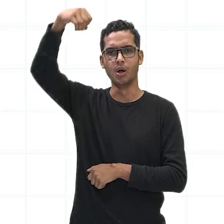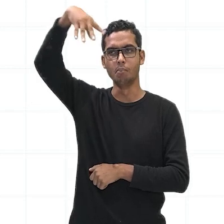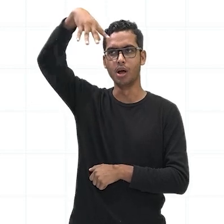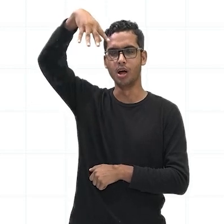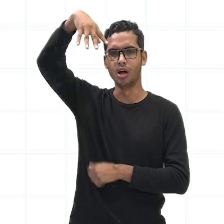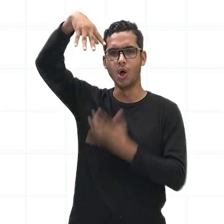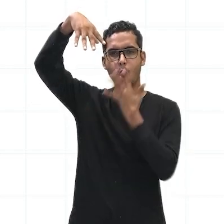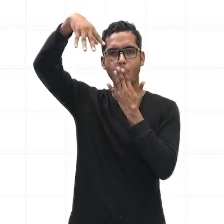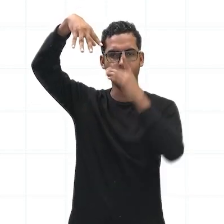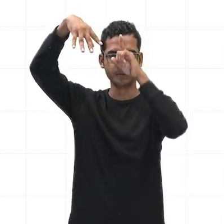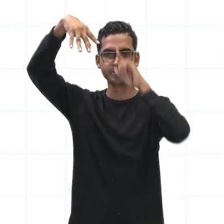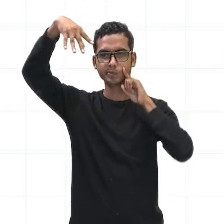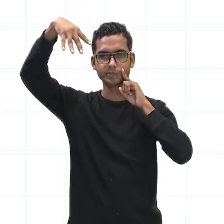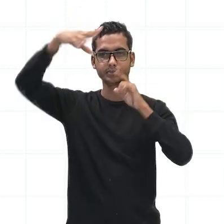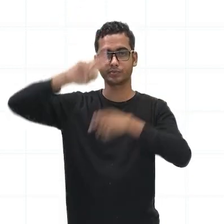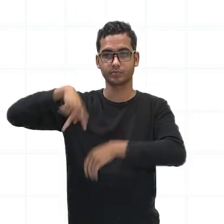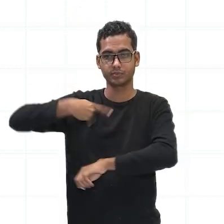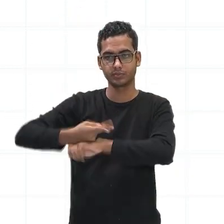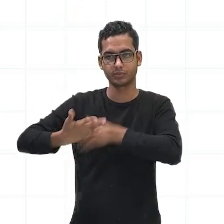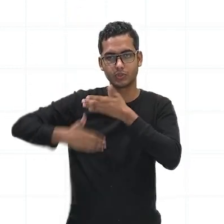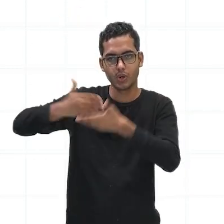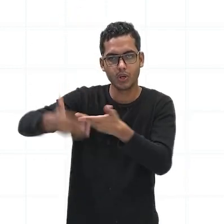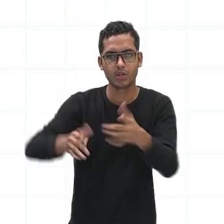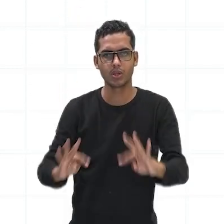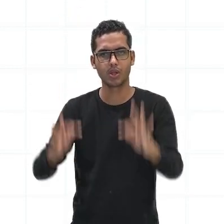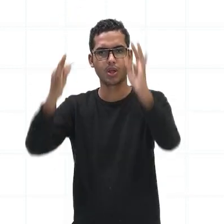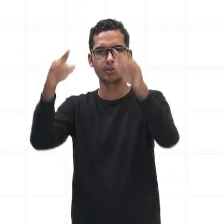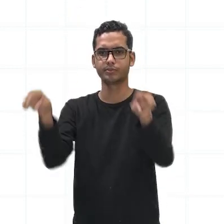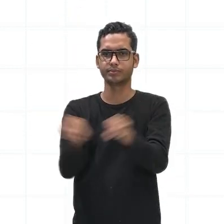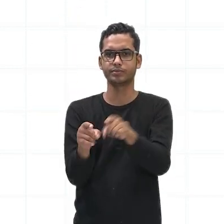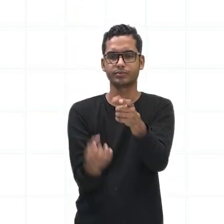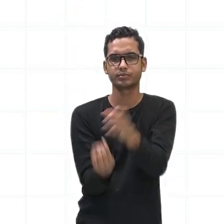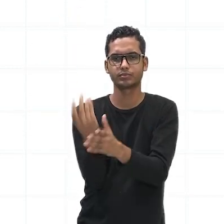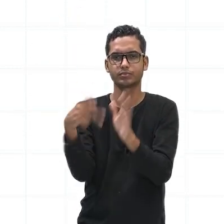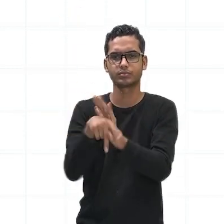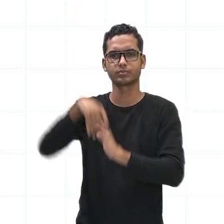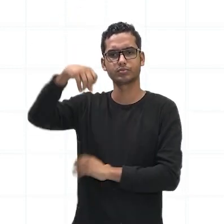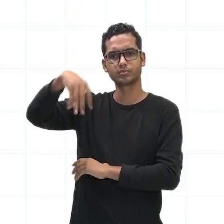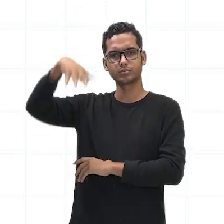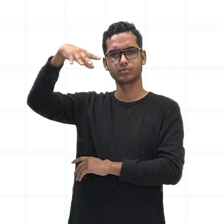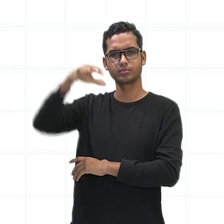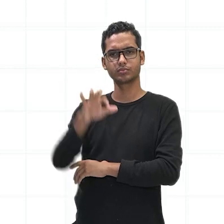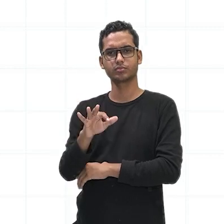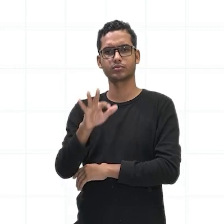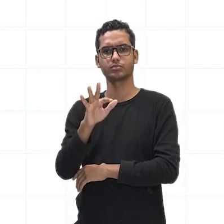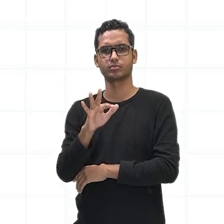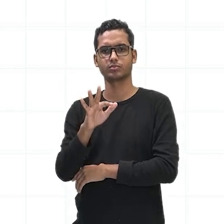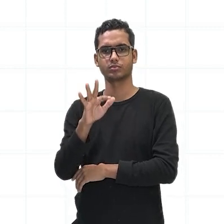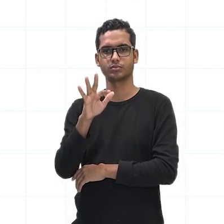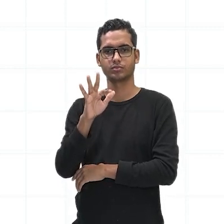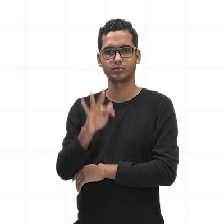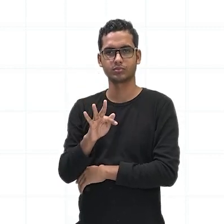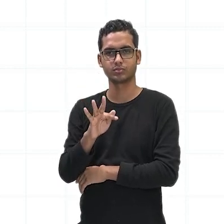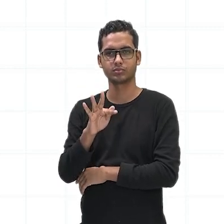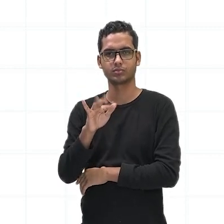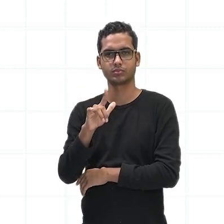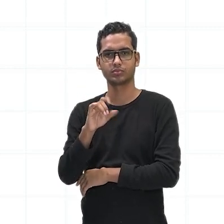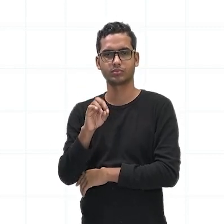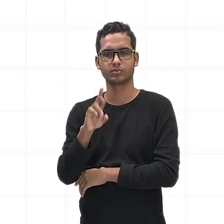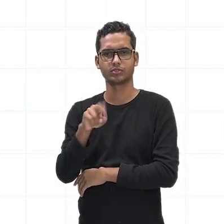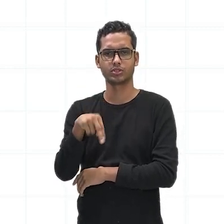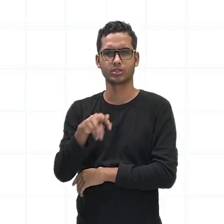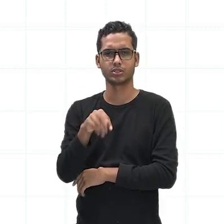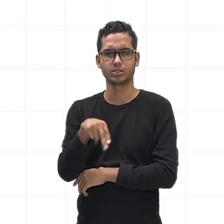passar do tempo, ali, o avanço ali da tecnologia, a gente pôde observar o surgimento das lâmpadas fluorescentes, que até